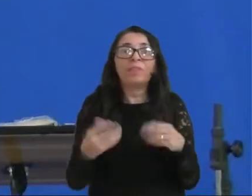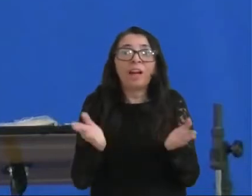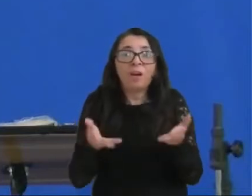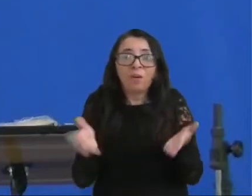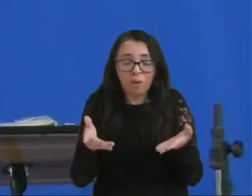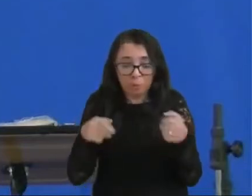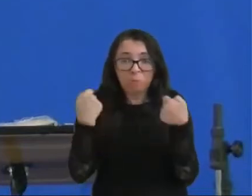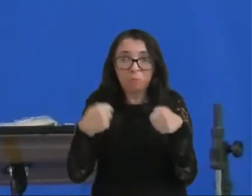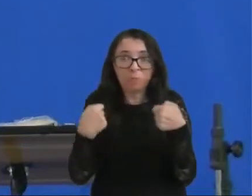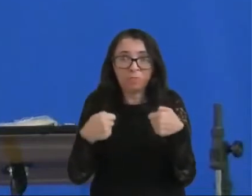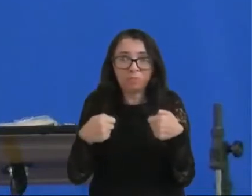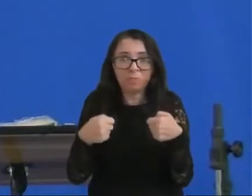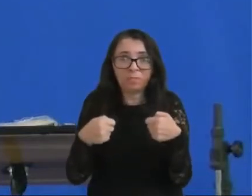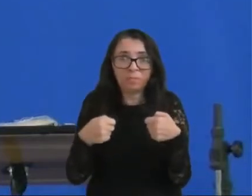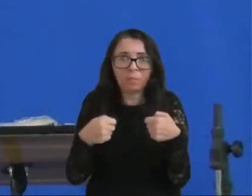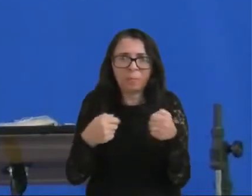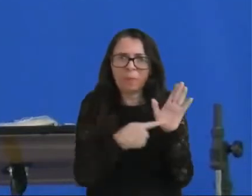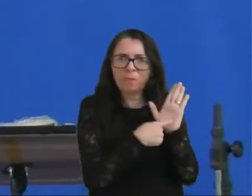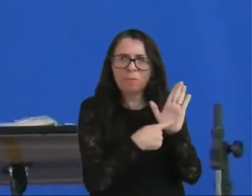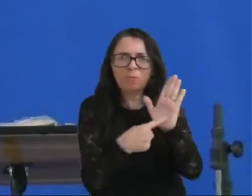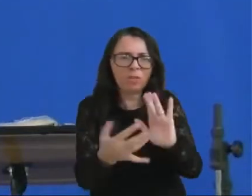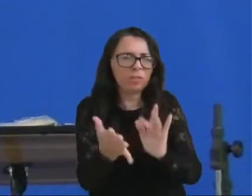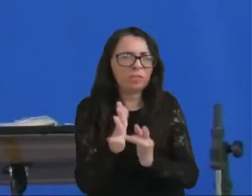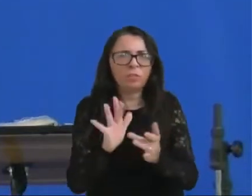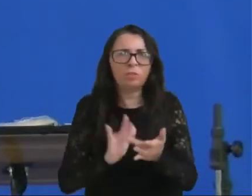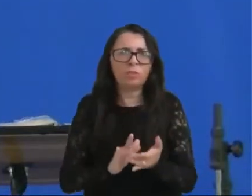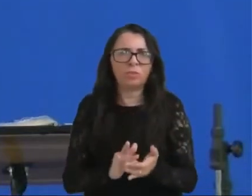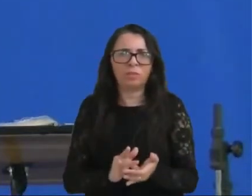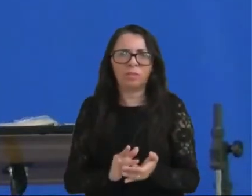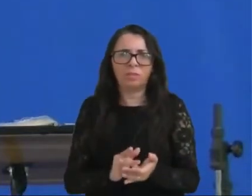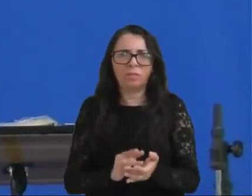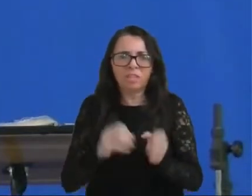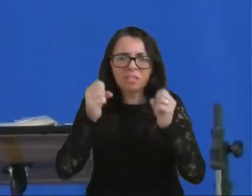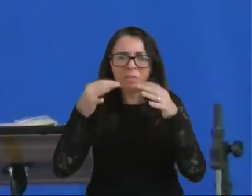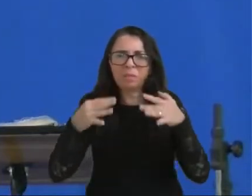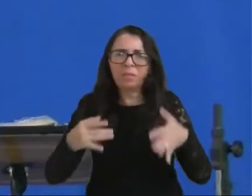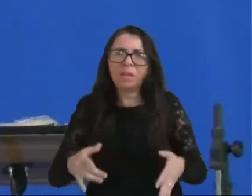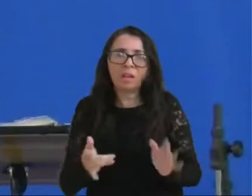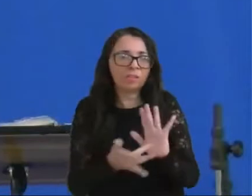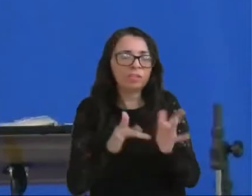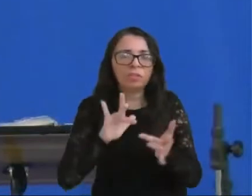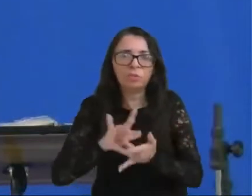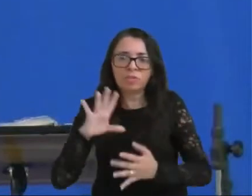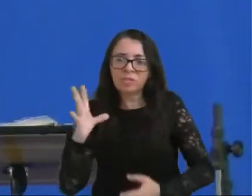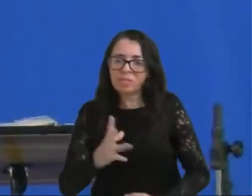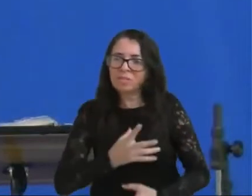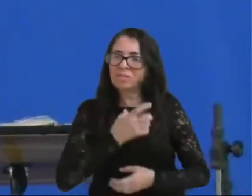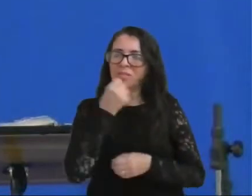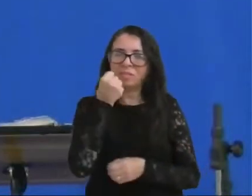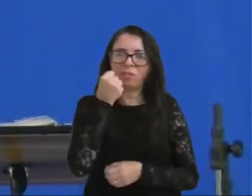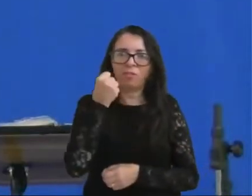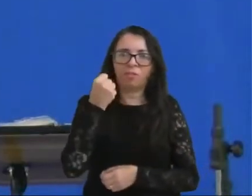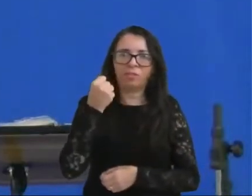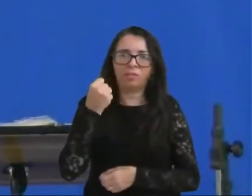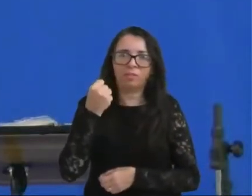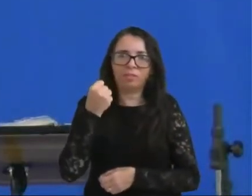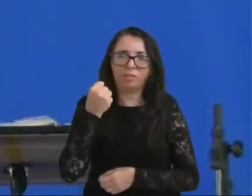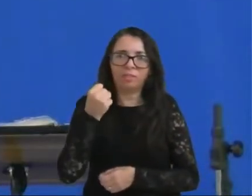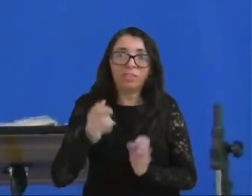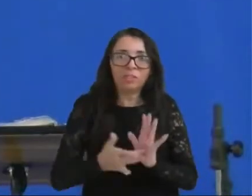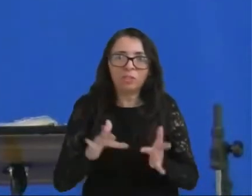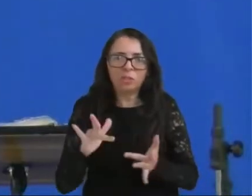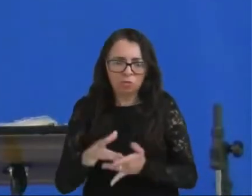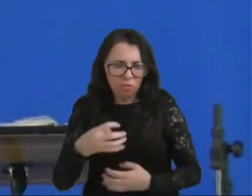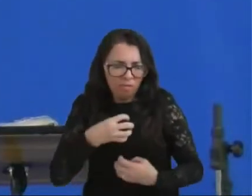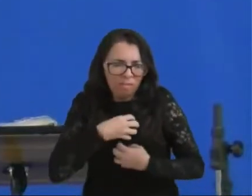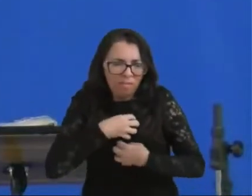O pecado da igreja de Éfeso está aqui. A frieza, a igreja se esfriou. E é interessante